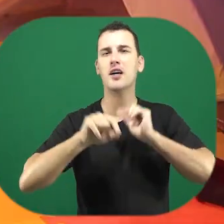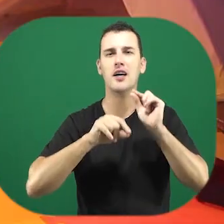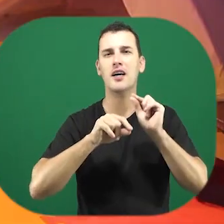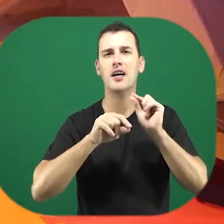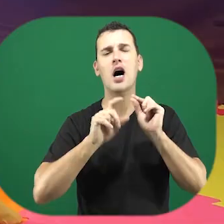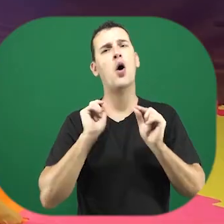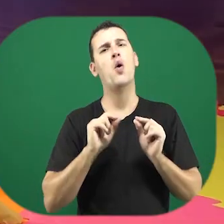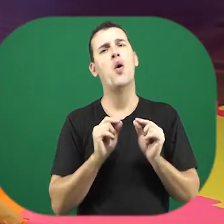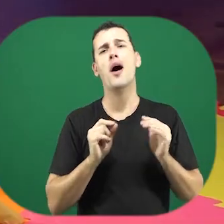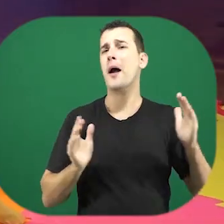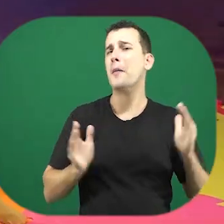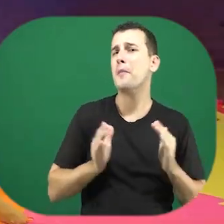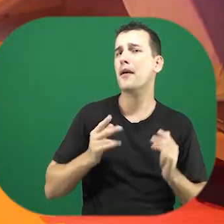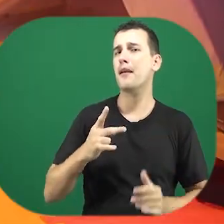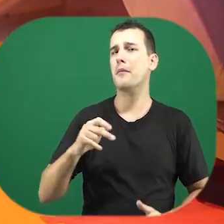Pequena Sereia.